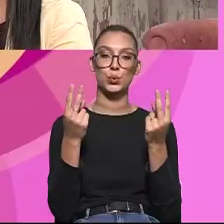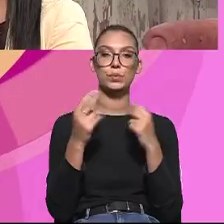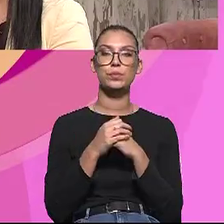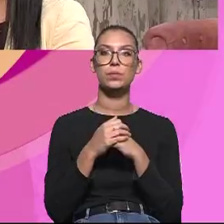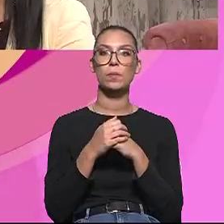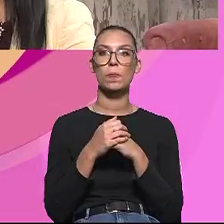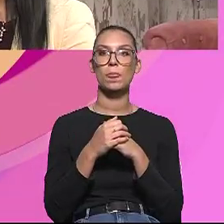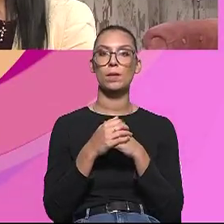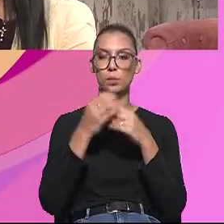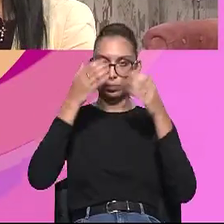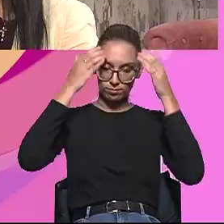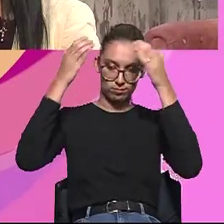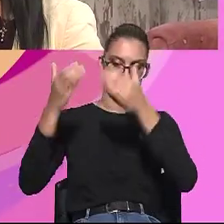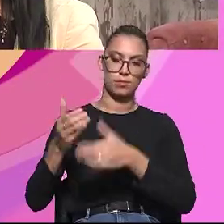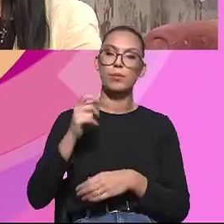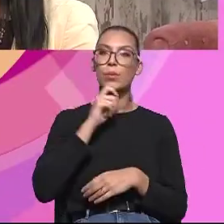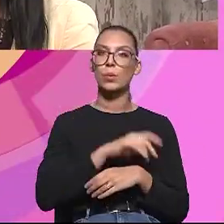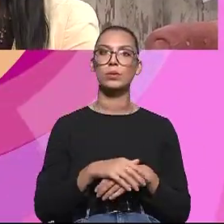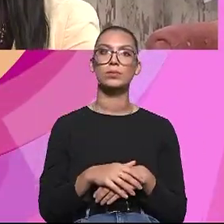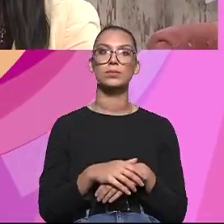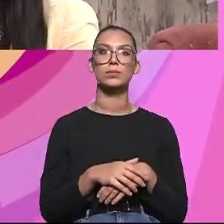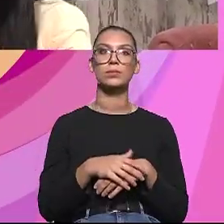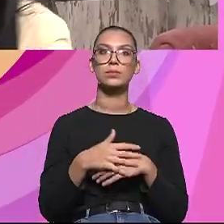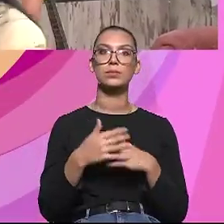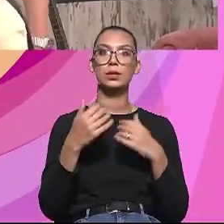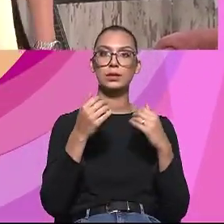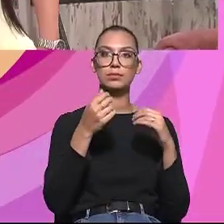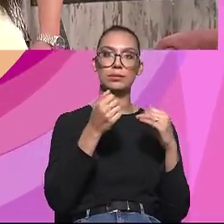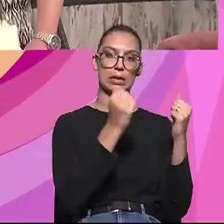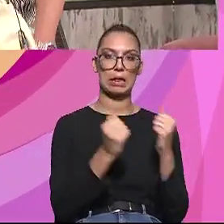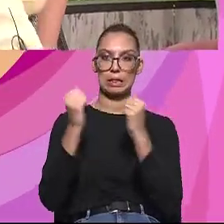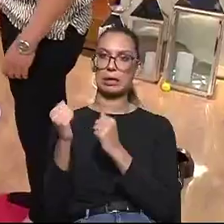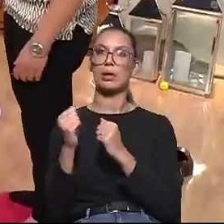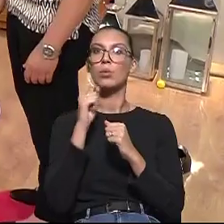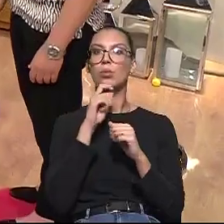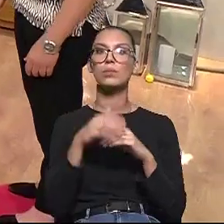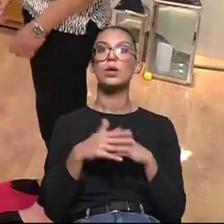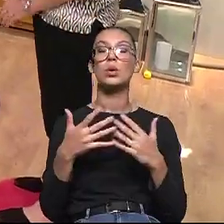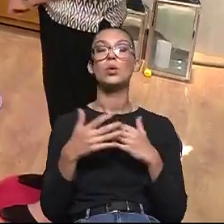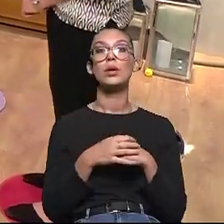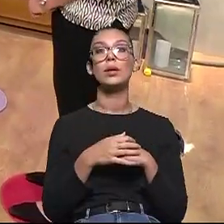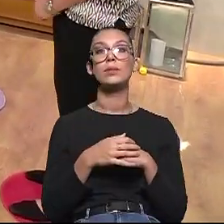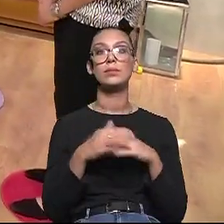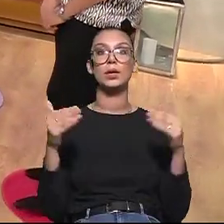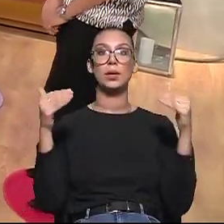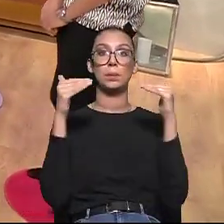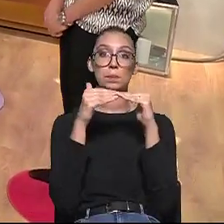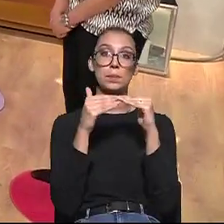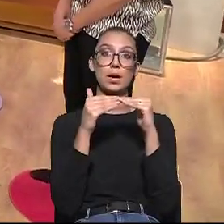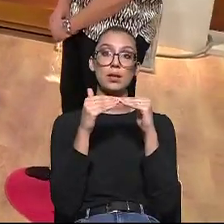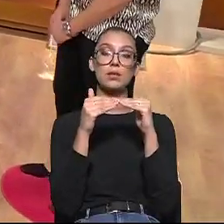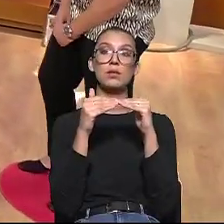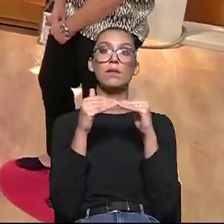Podem retirar. Podem colocar aí na cadeira, se faz favor. E como temos um empate, vamos fazer isto à velha moda